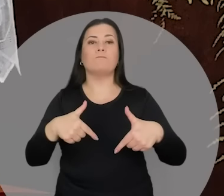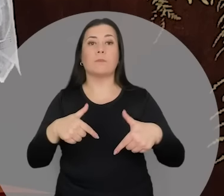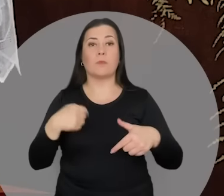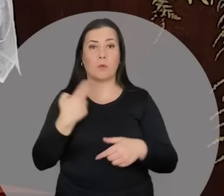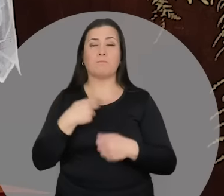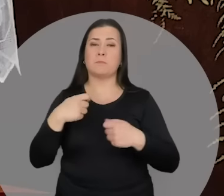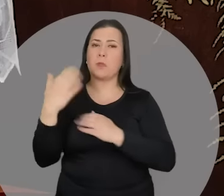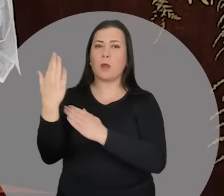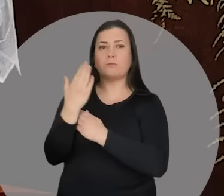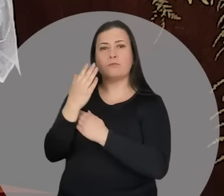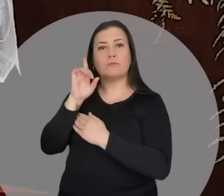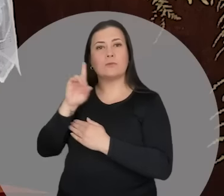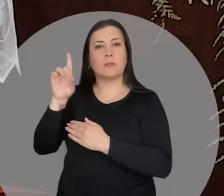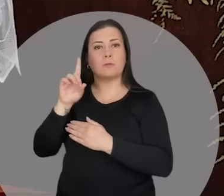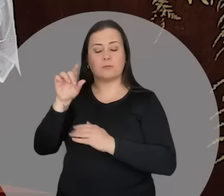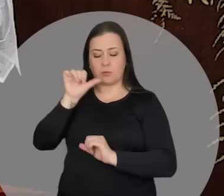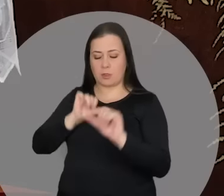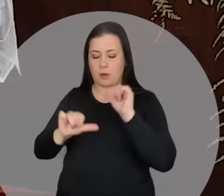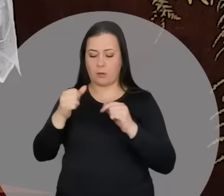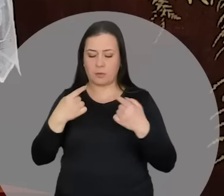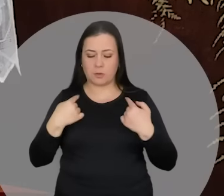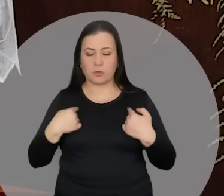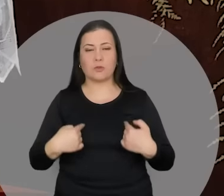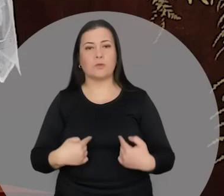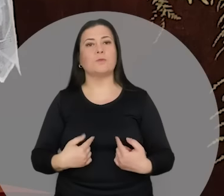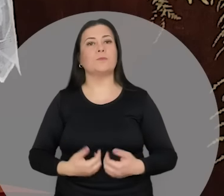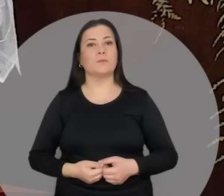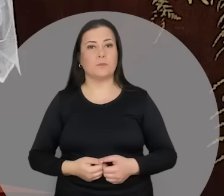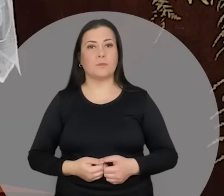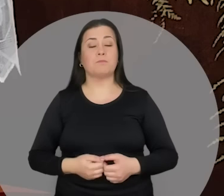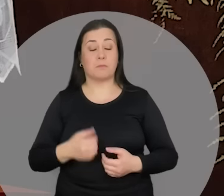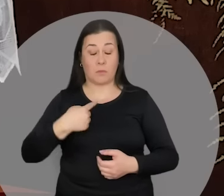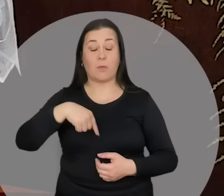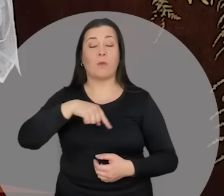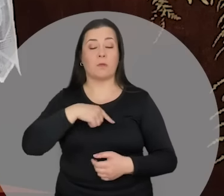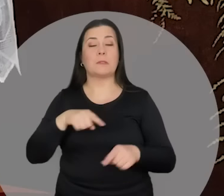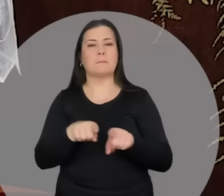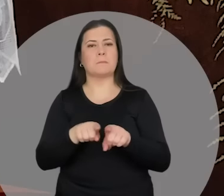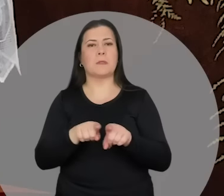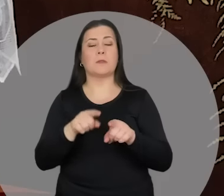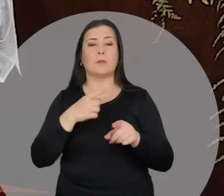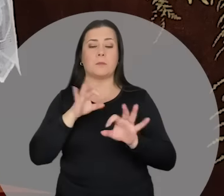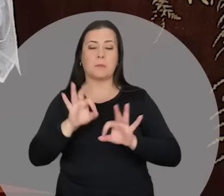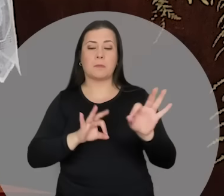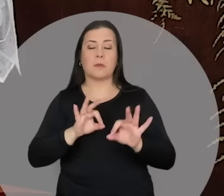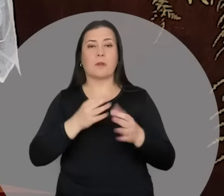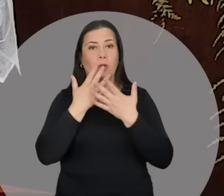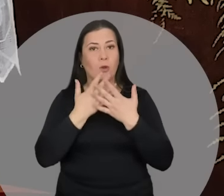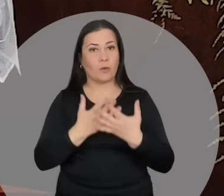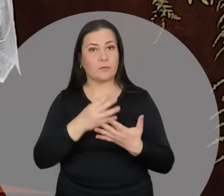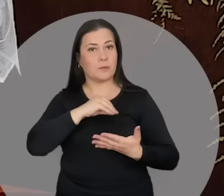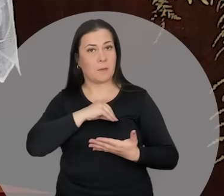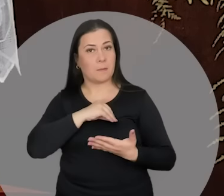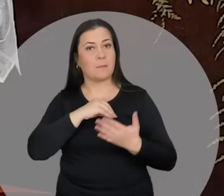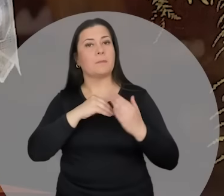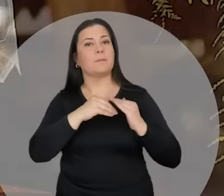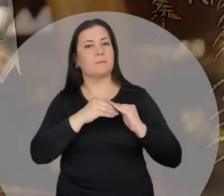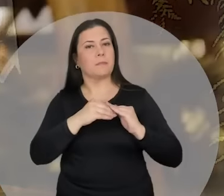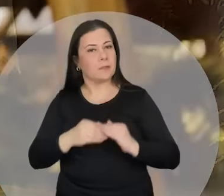de Deus para que Ele nos transforme. Assim, em preparação para a confissão de pecados, convido para